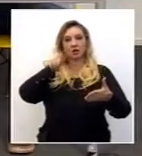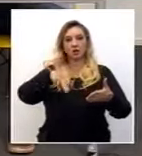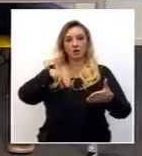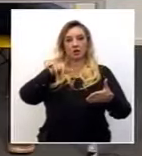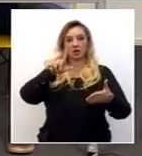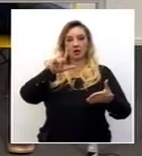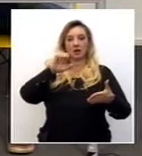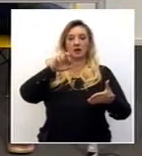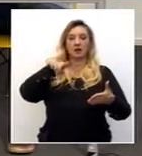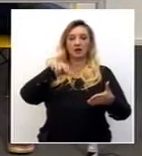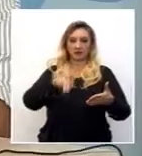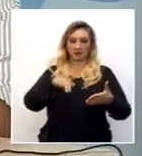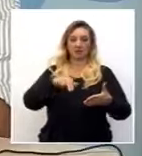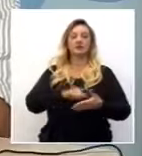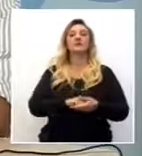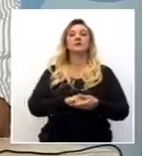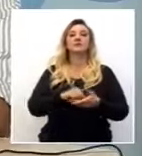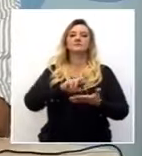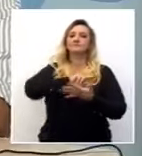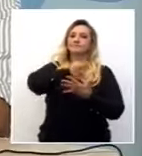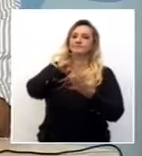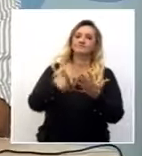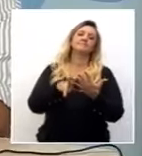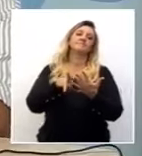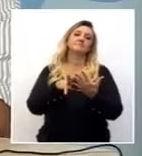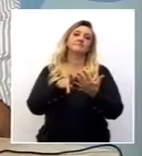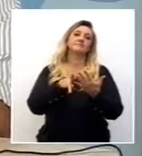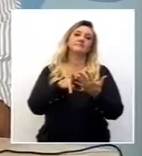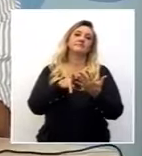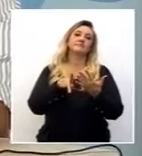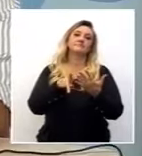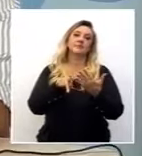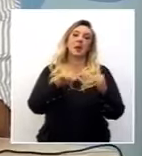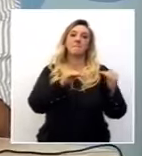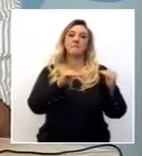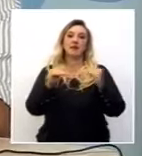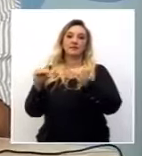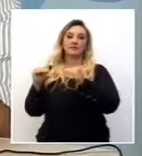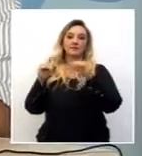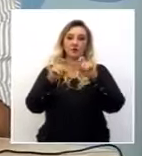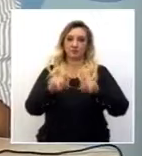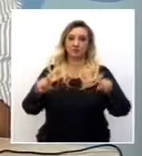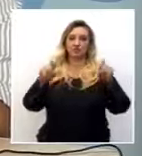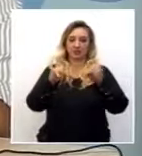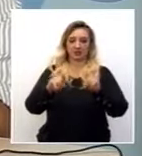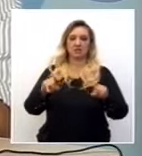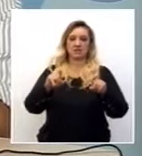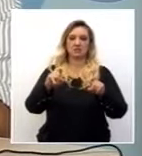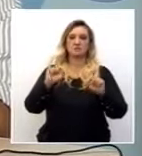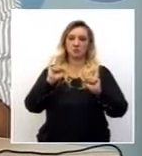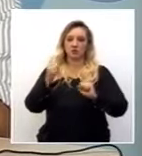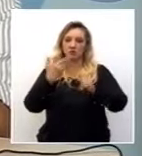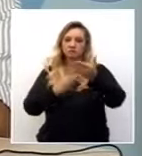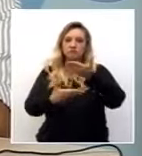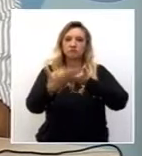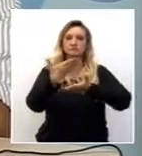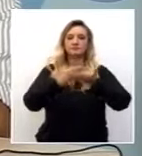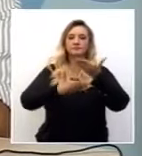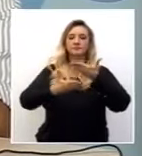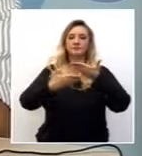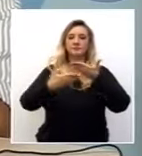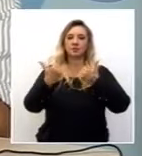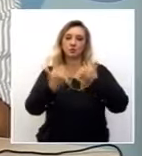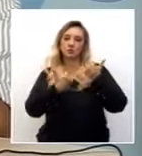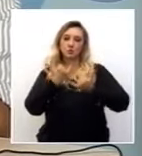né? Dragolearn, e uma série de outras plataformas que a gente pode interagir com jogos,